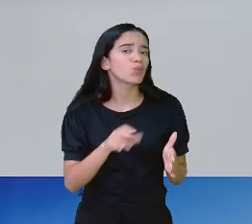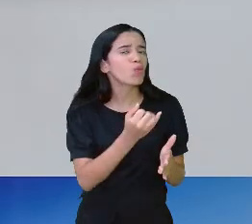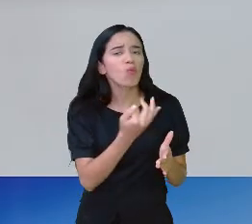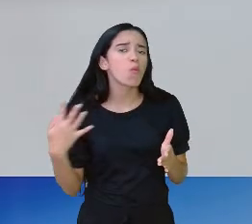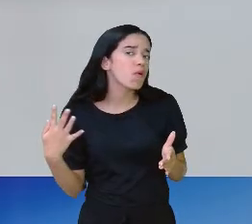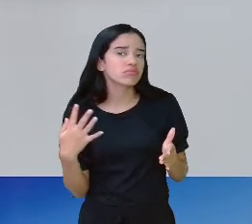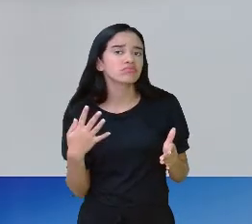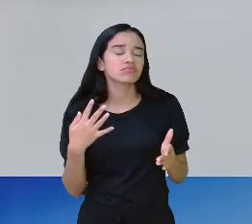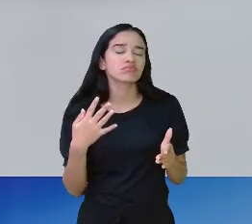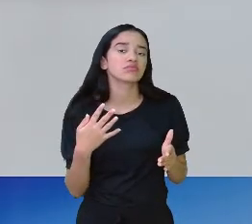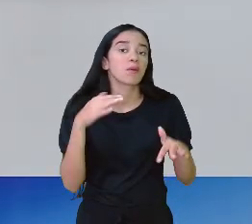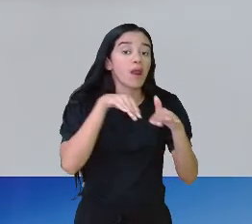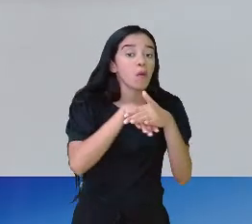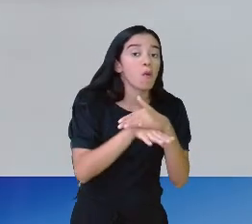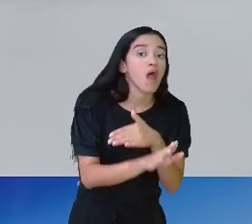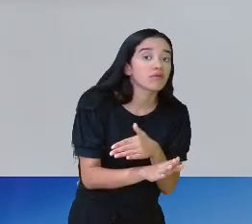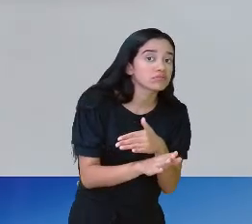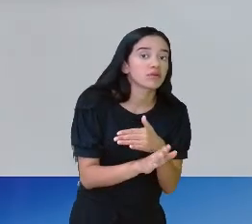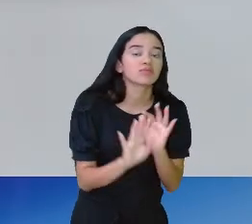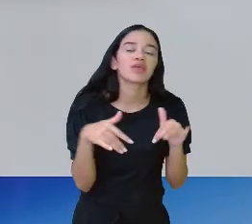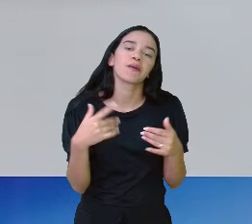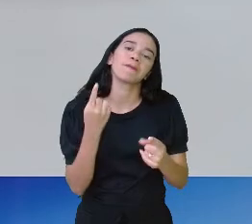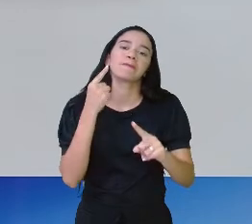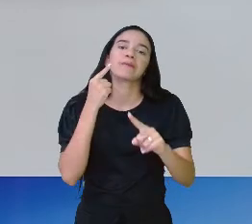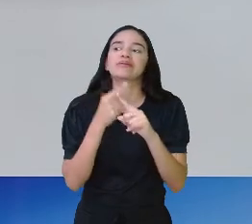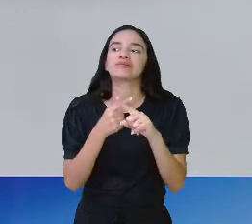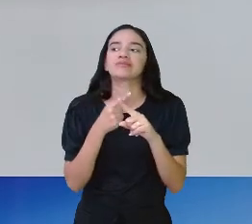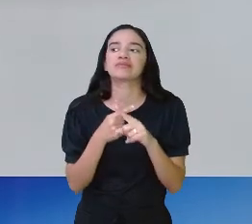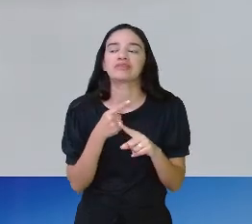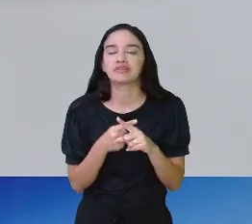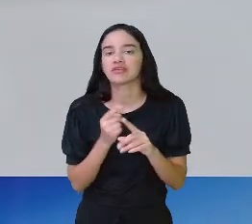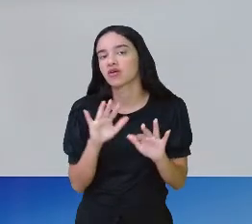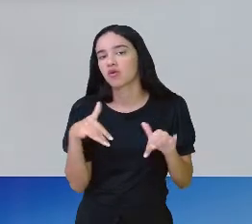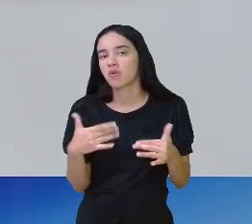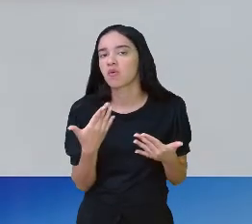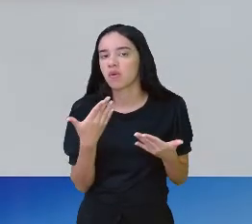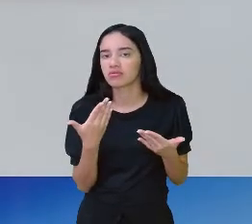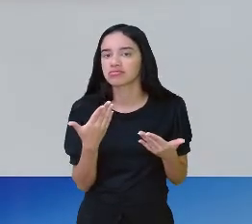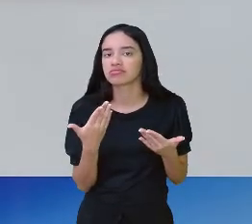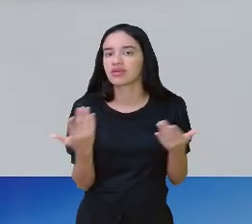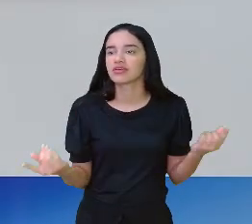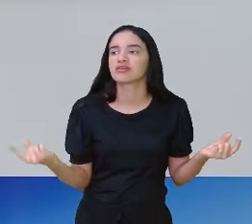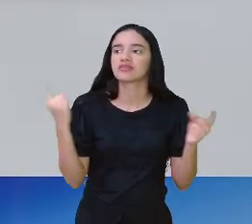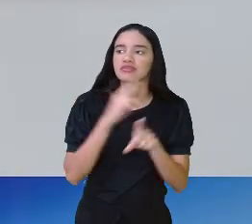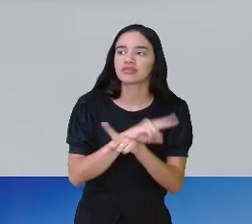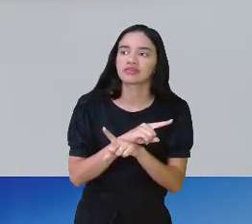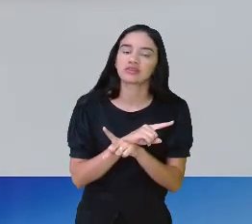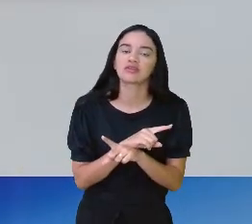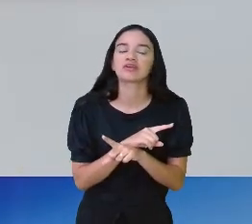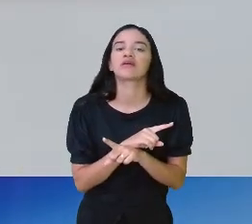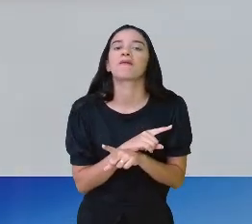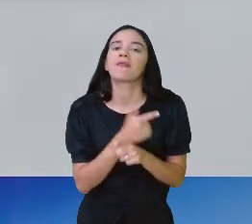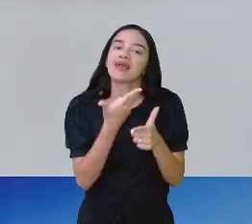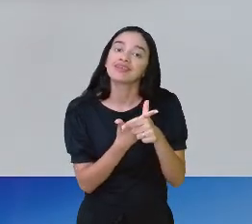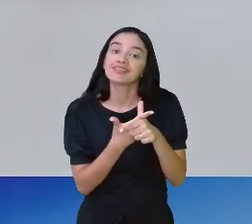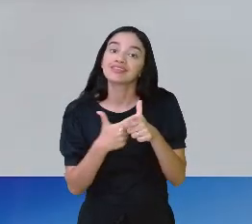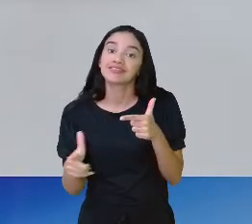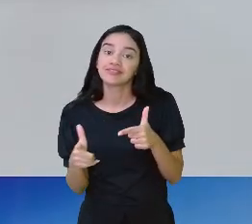para botar as meias? Multiplicação aqui. Qual é a operação inversa?